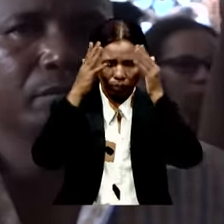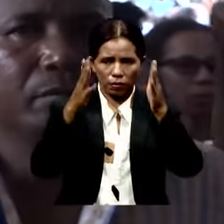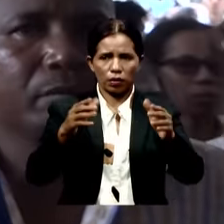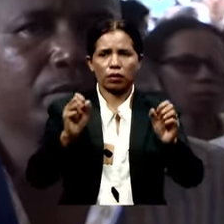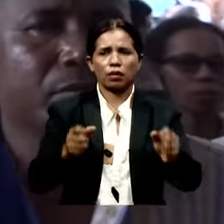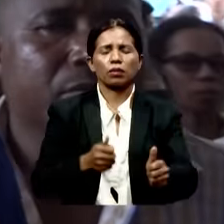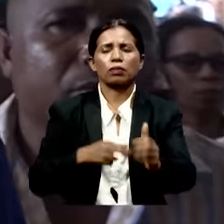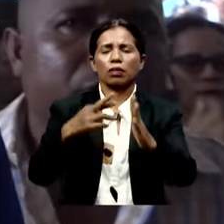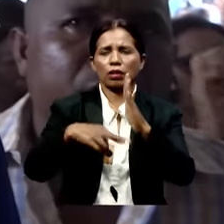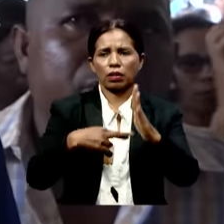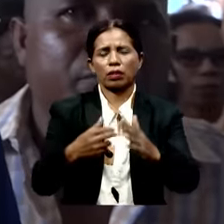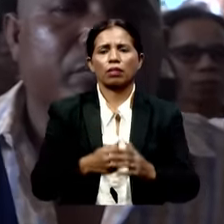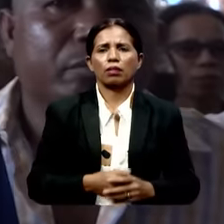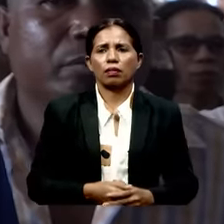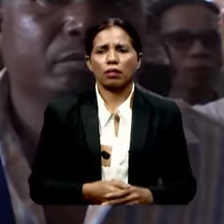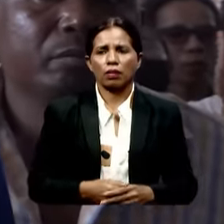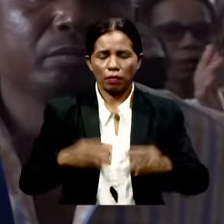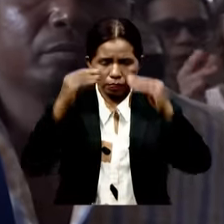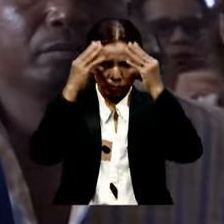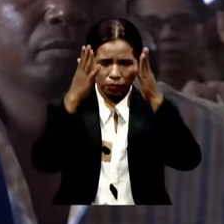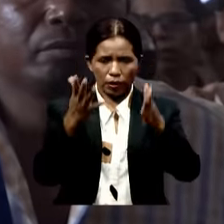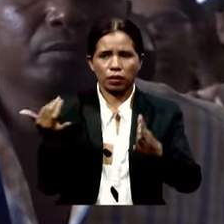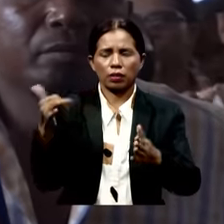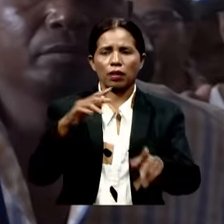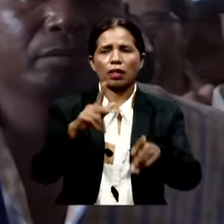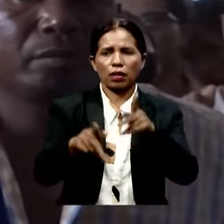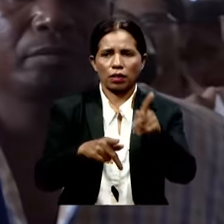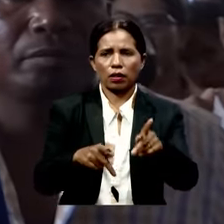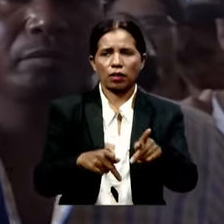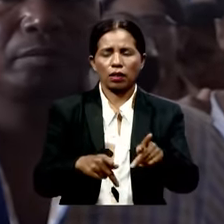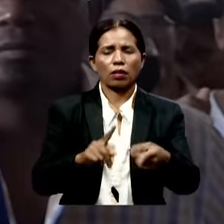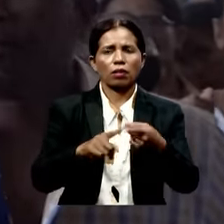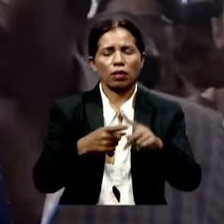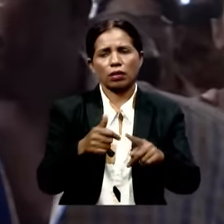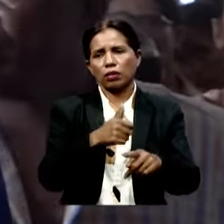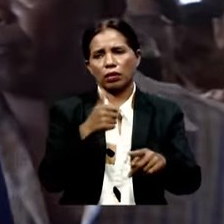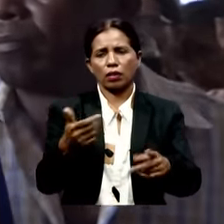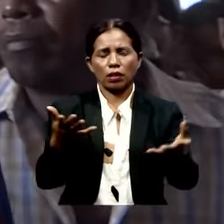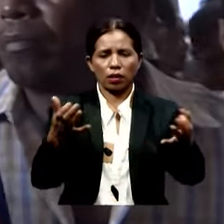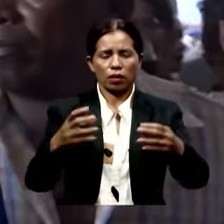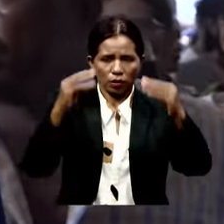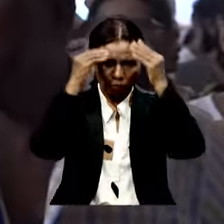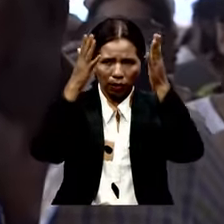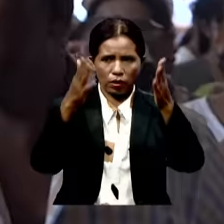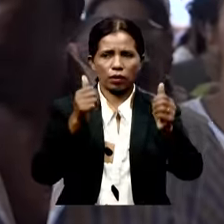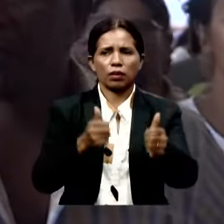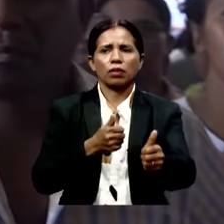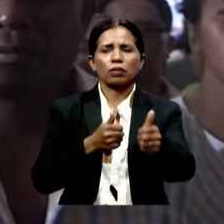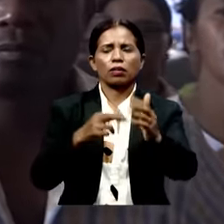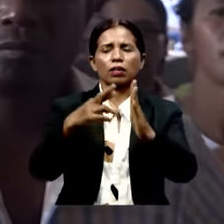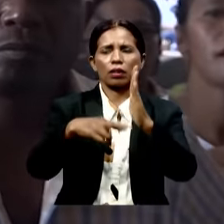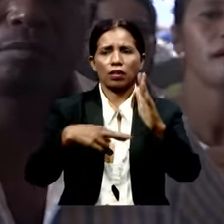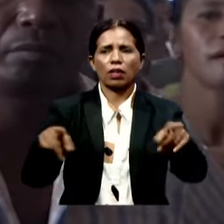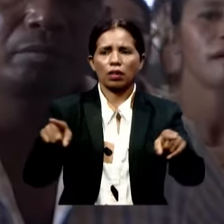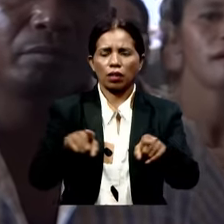que preencher critério balu então professor nebe maka emasi maluk sira nebe maka karak sai manorin tem que preencher critério maka